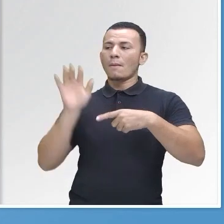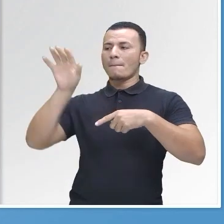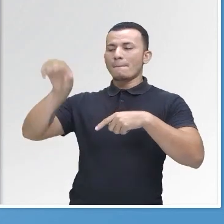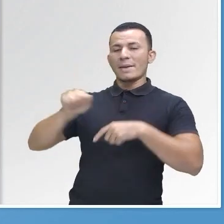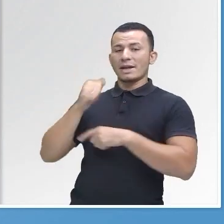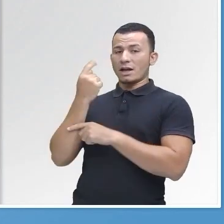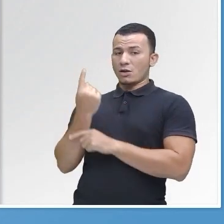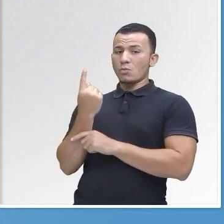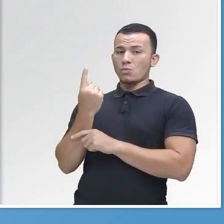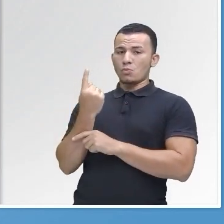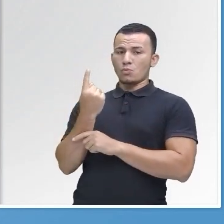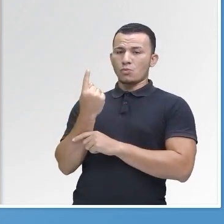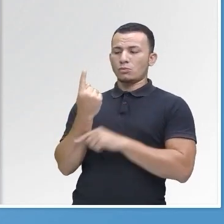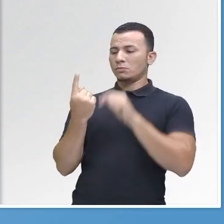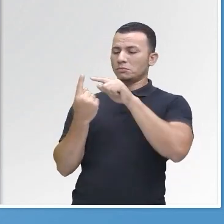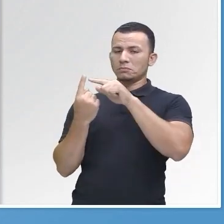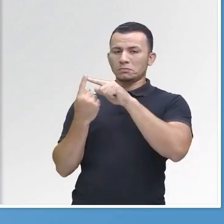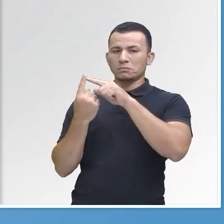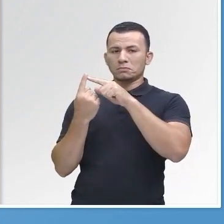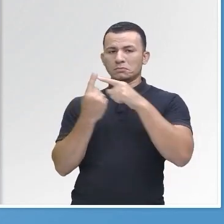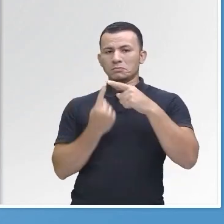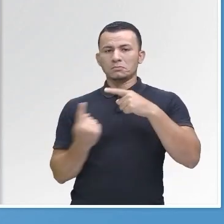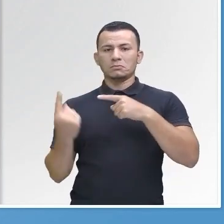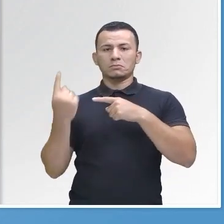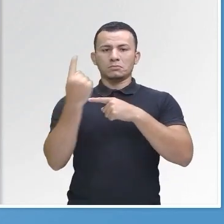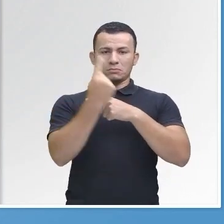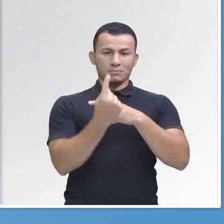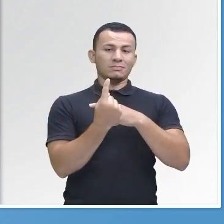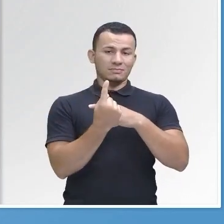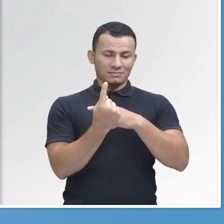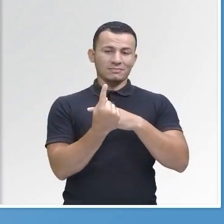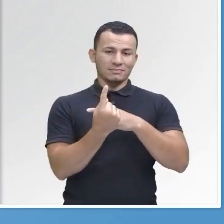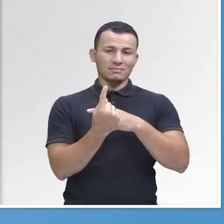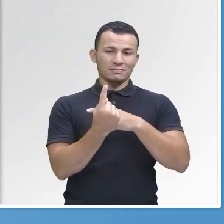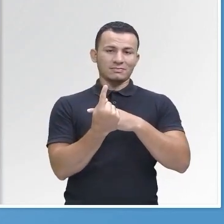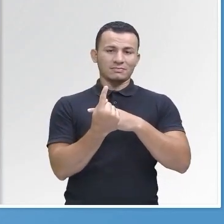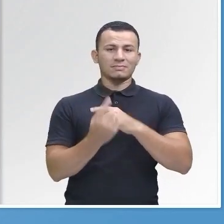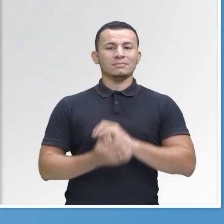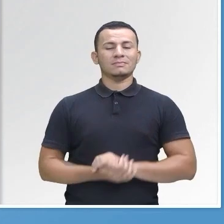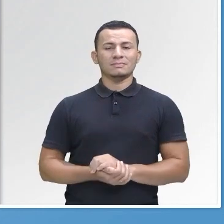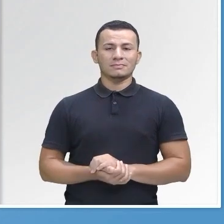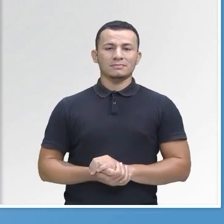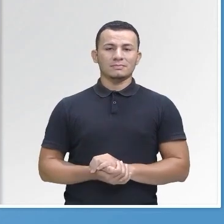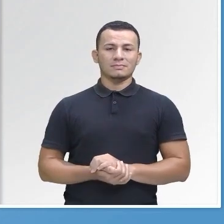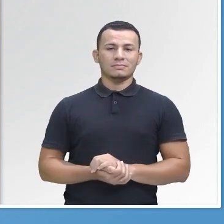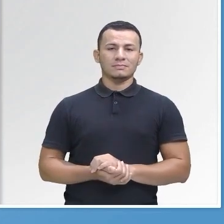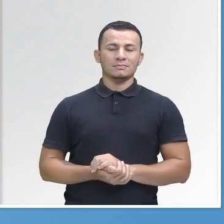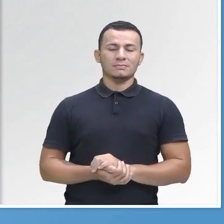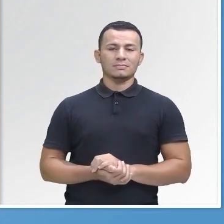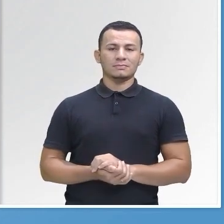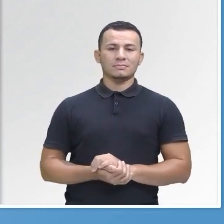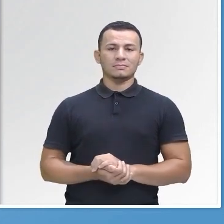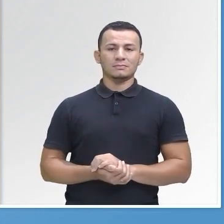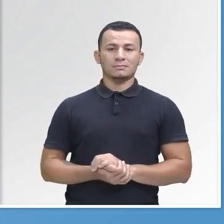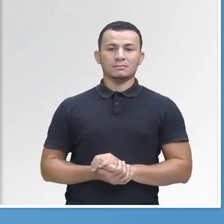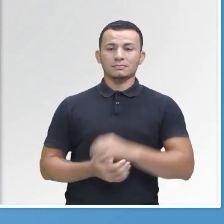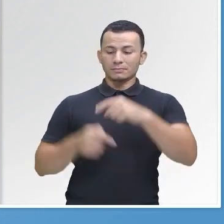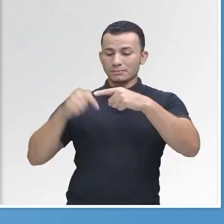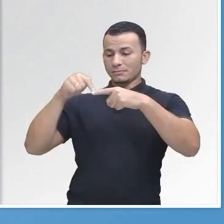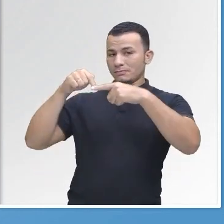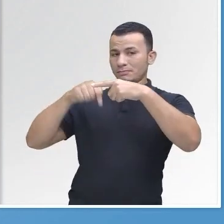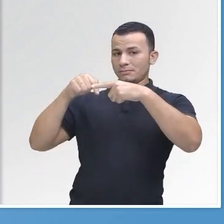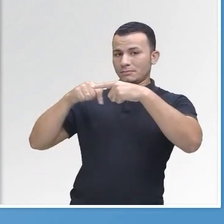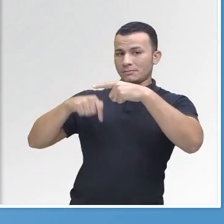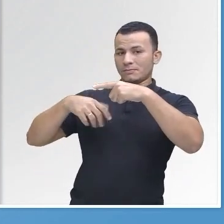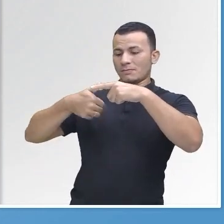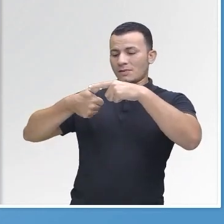utilizei uma parte, então no meu numerador vale quanto? 1. Muito bem. Quando o denominador possui valores como 10,